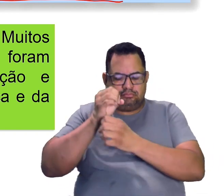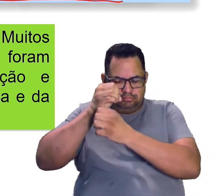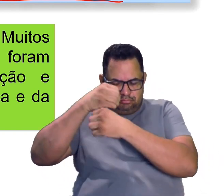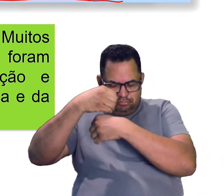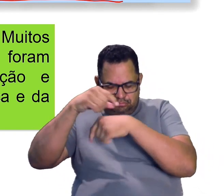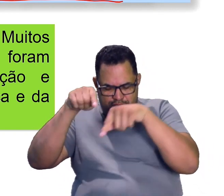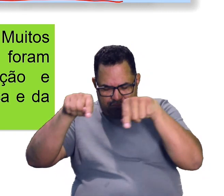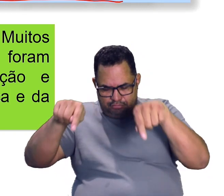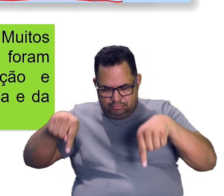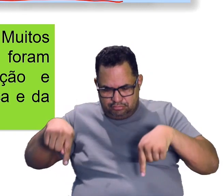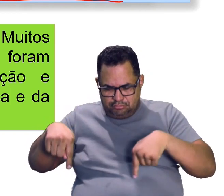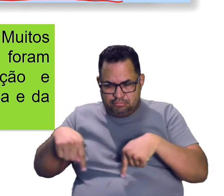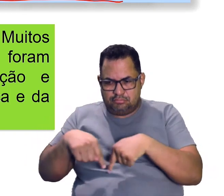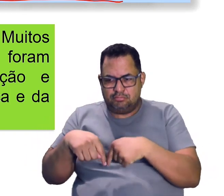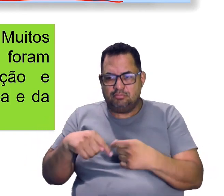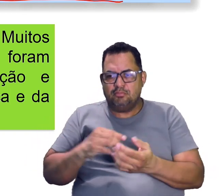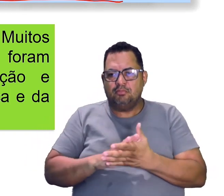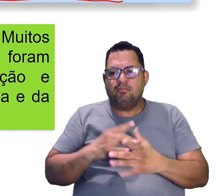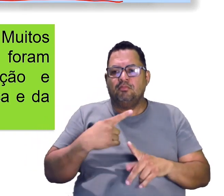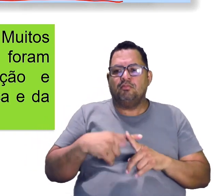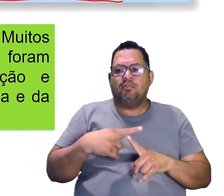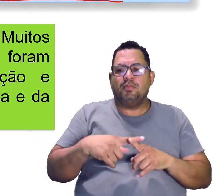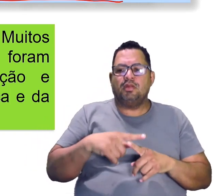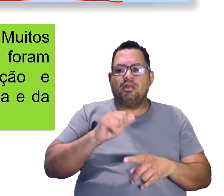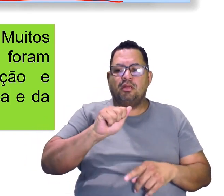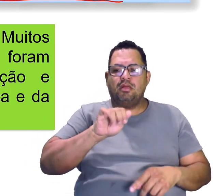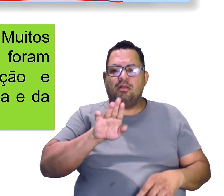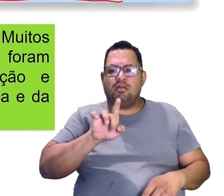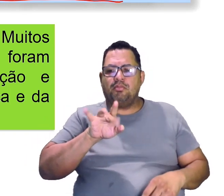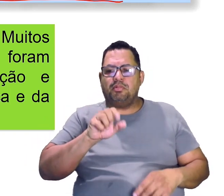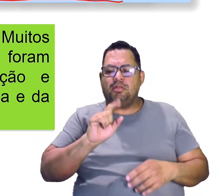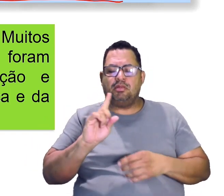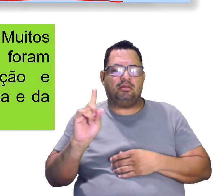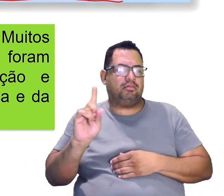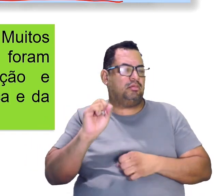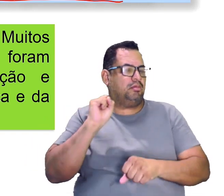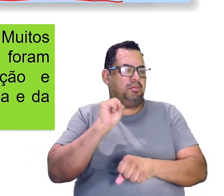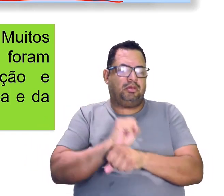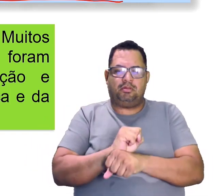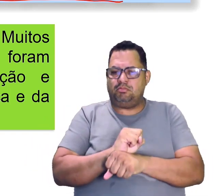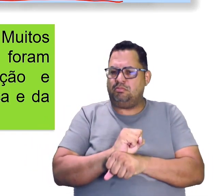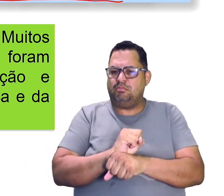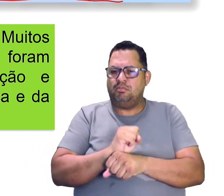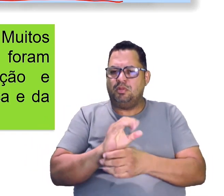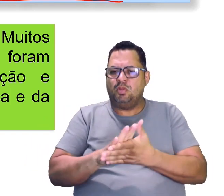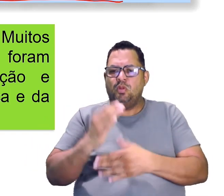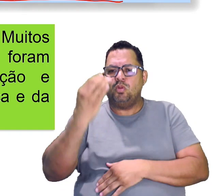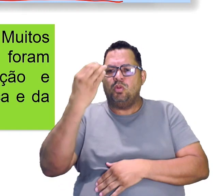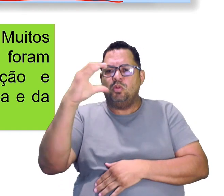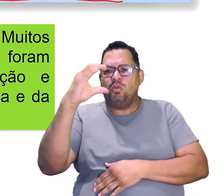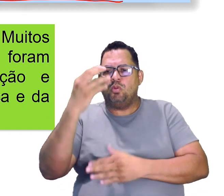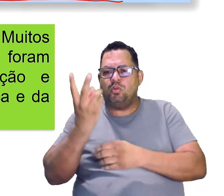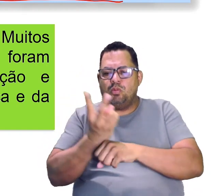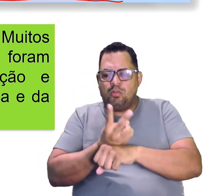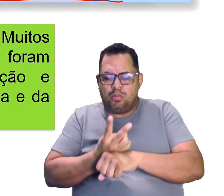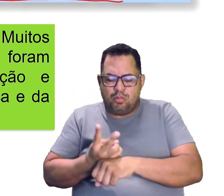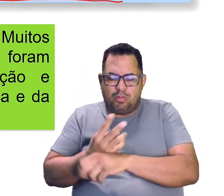laboratoriais, porque a alquimia não parou. Quer dizer, os conhecimentos, a busca de